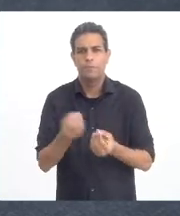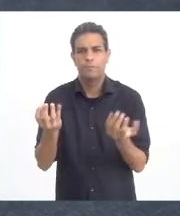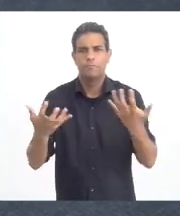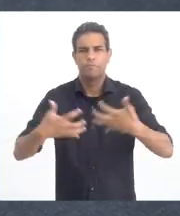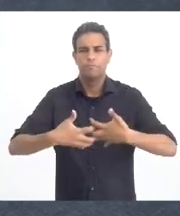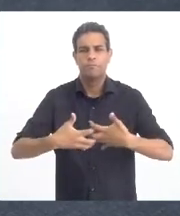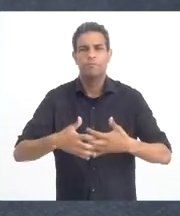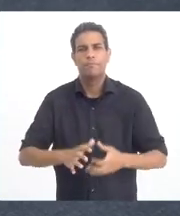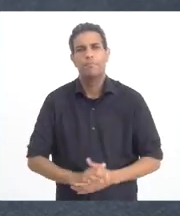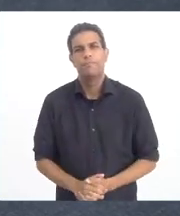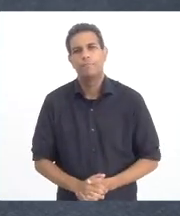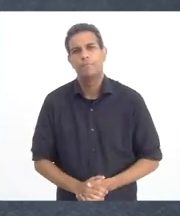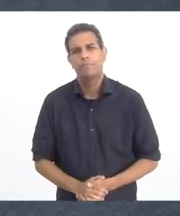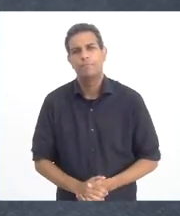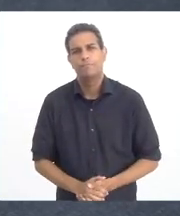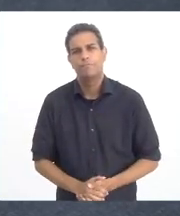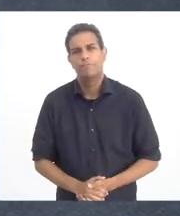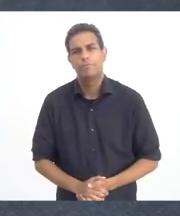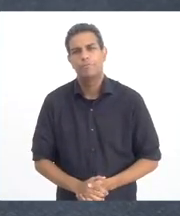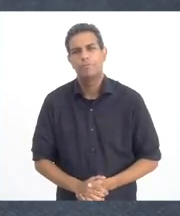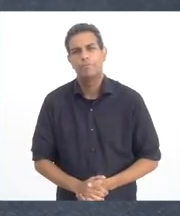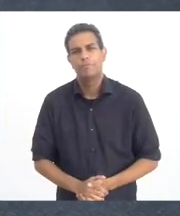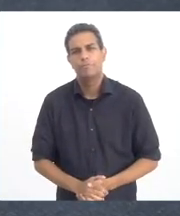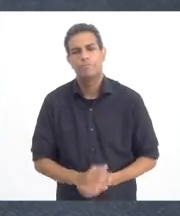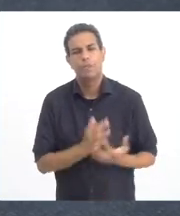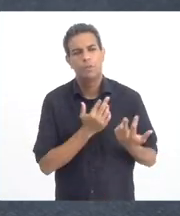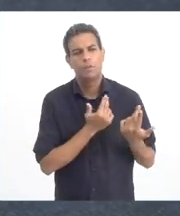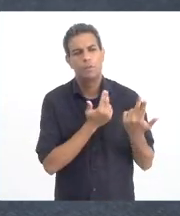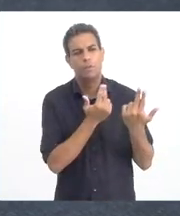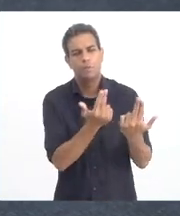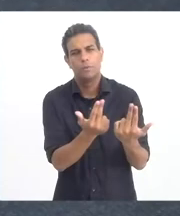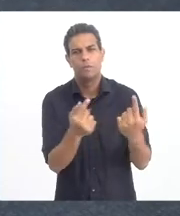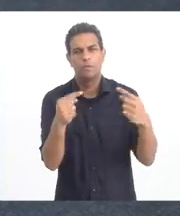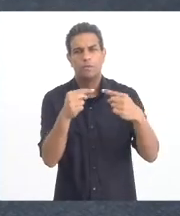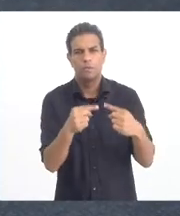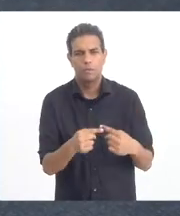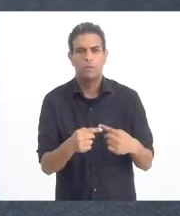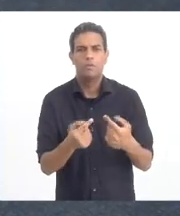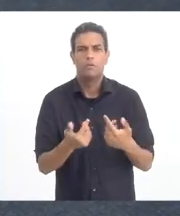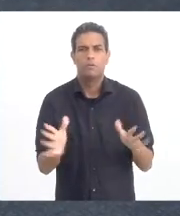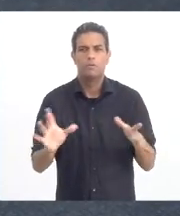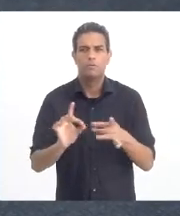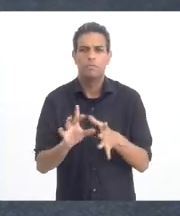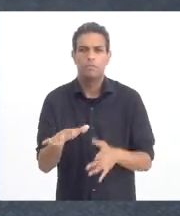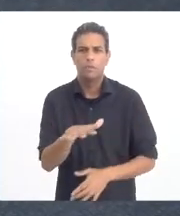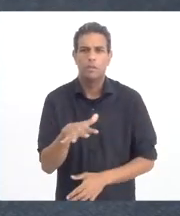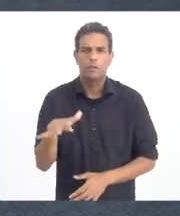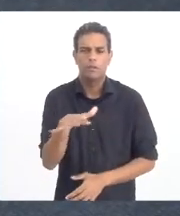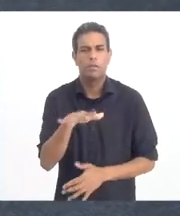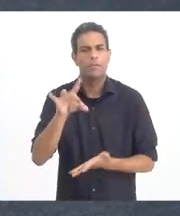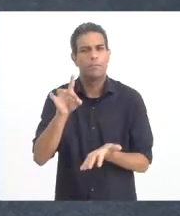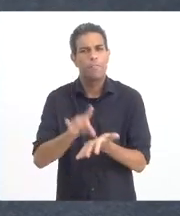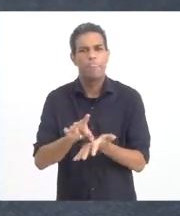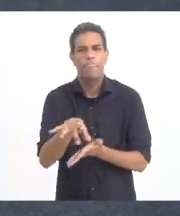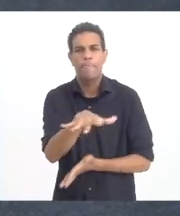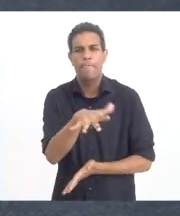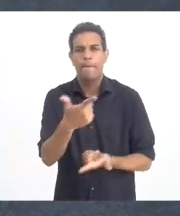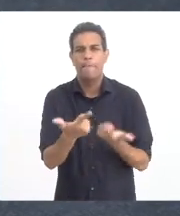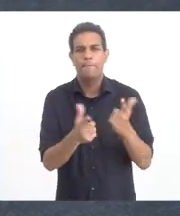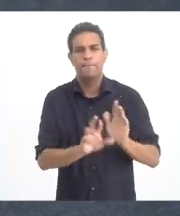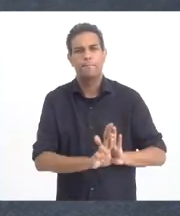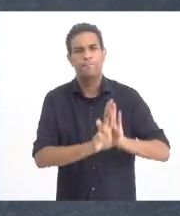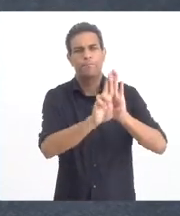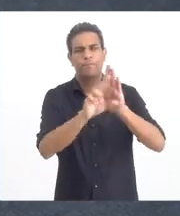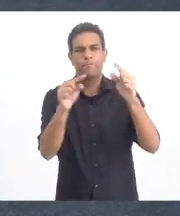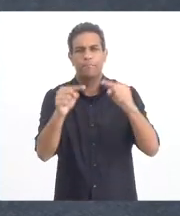Bombeiros do Brasil. Essas mesmas instituições já perderam 3 ações no Supremo Tribunal Federal porque não representava a